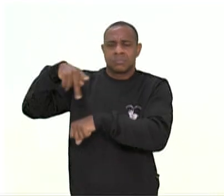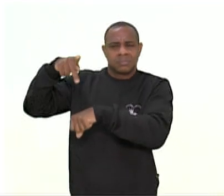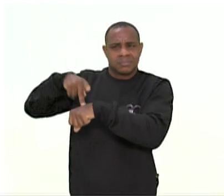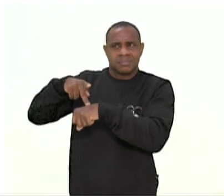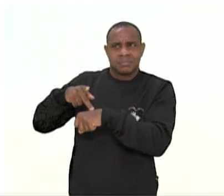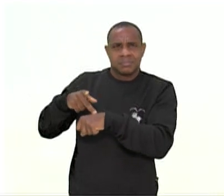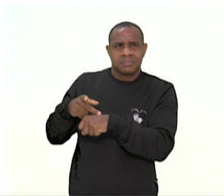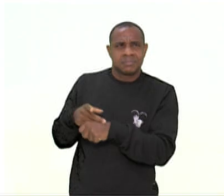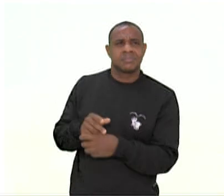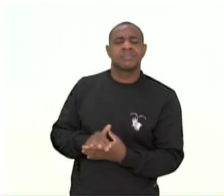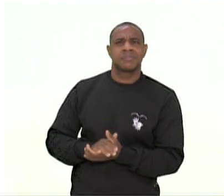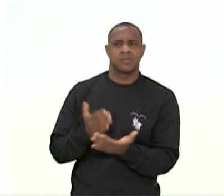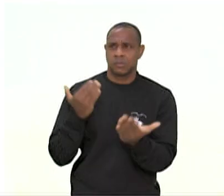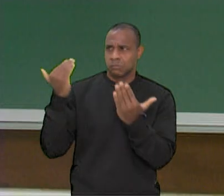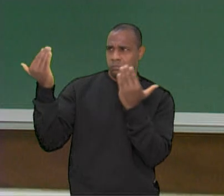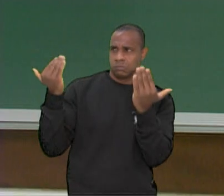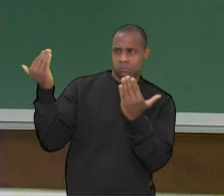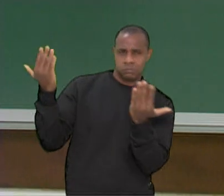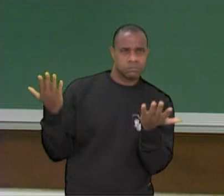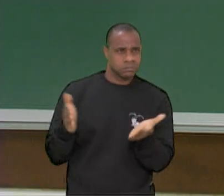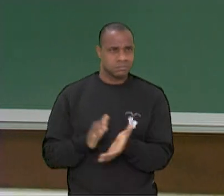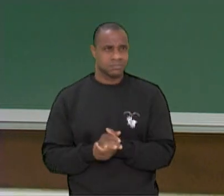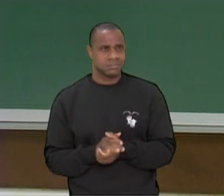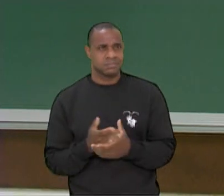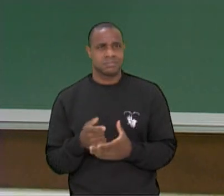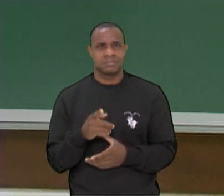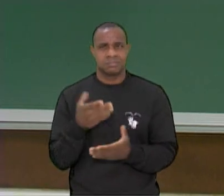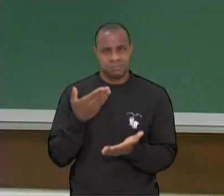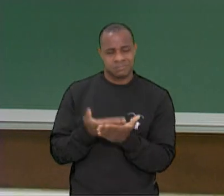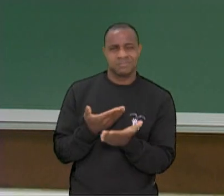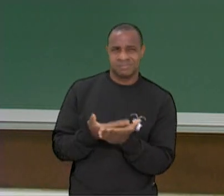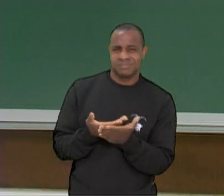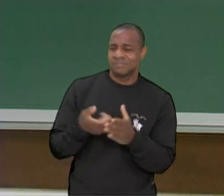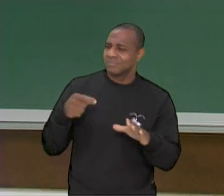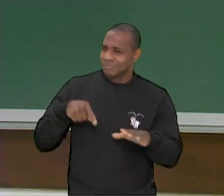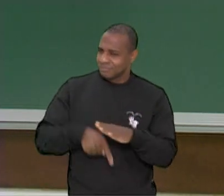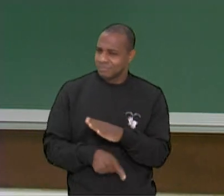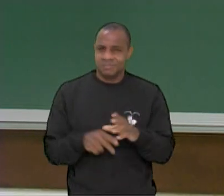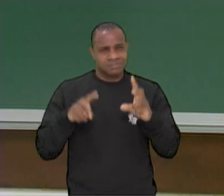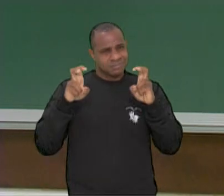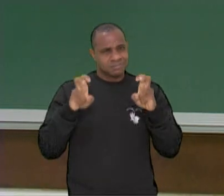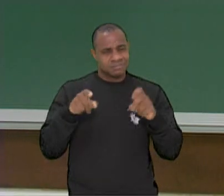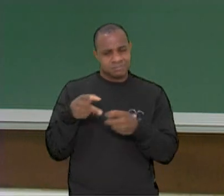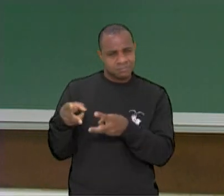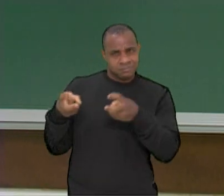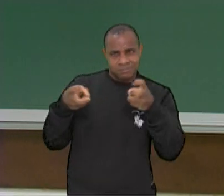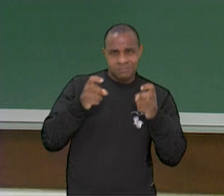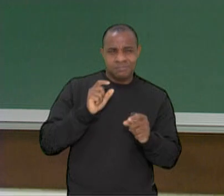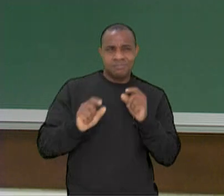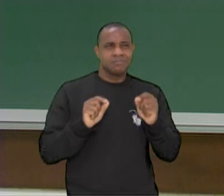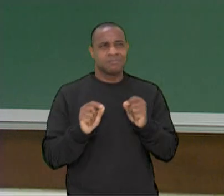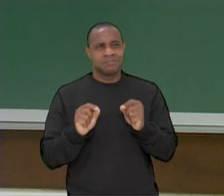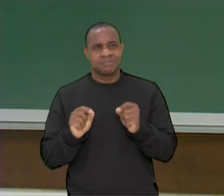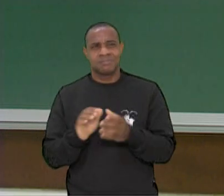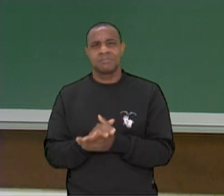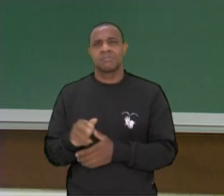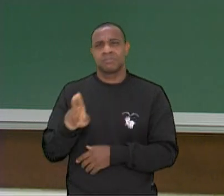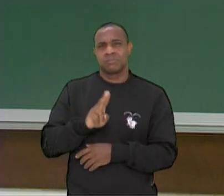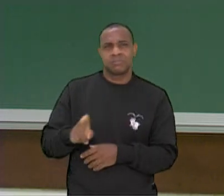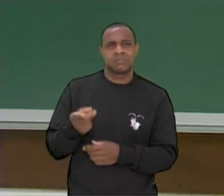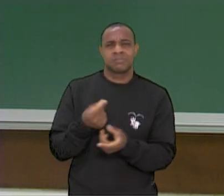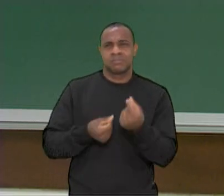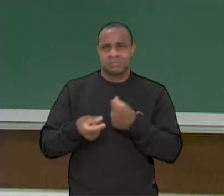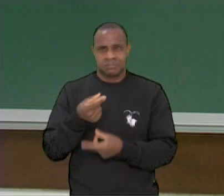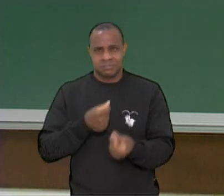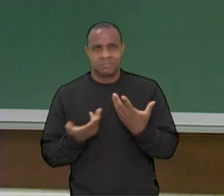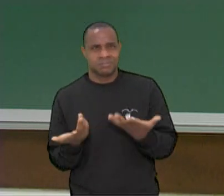países, né? Letra A. Então, quando você dá uma estudada aí mais a fundo sobre o tema, você vai perceber aí a questão do uso do capital estrangeiro